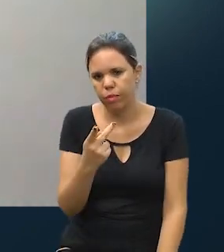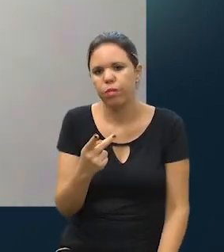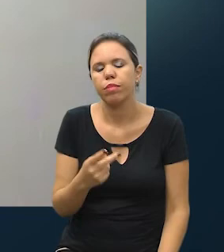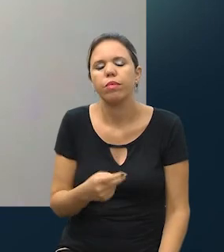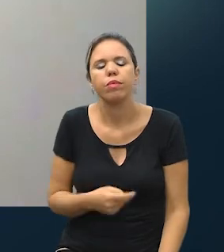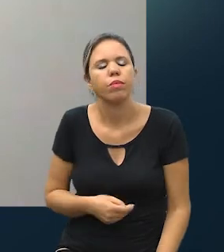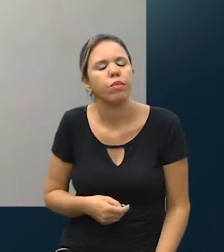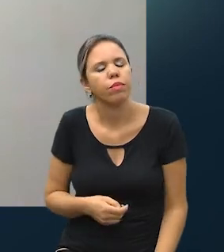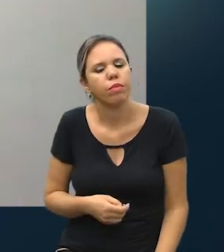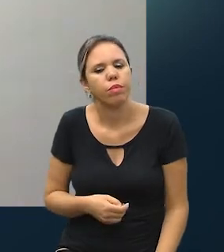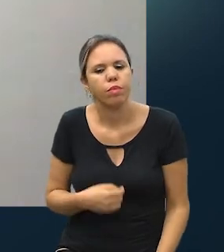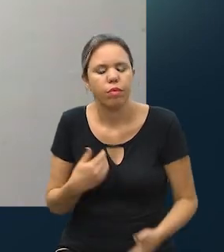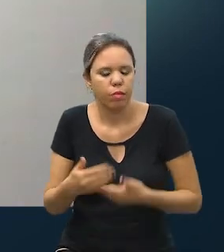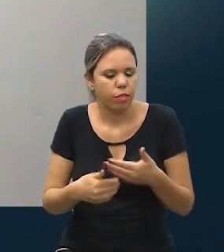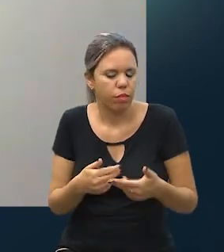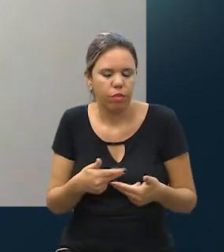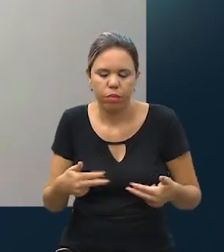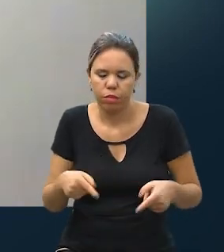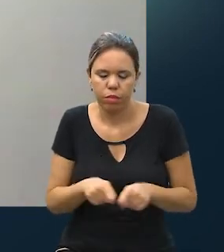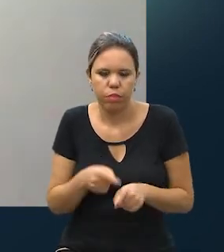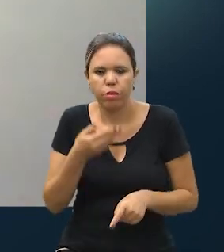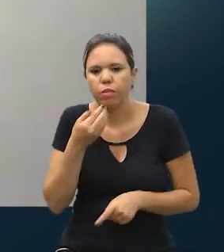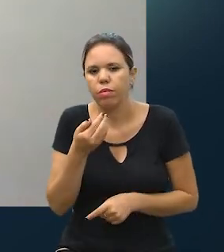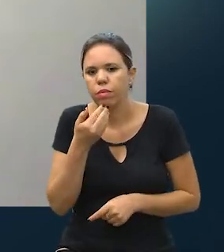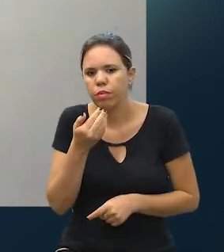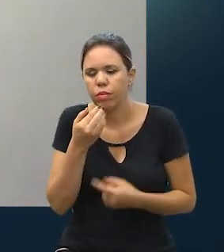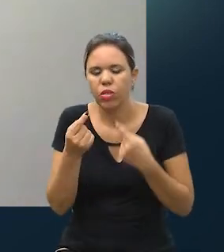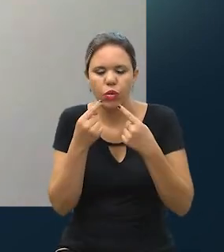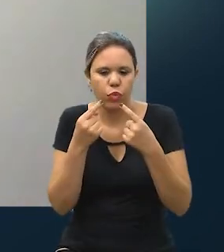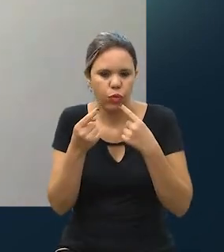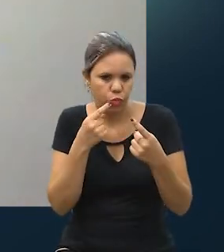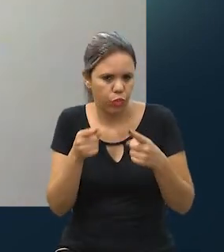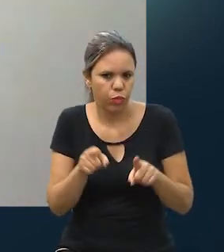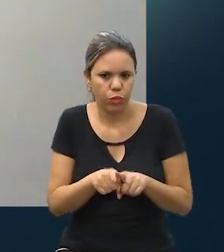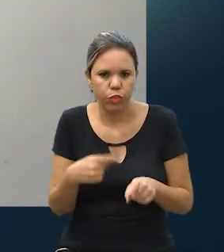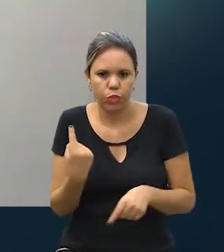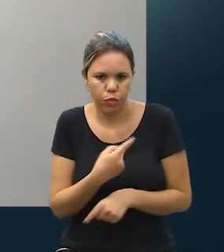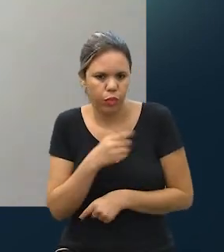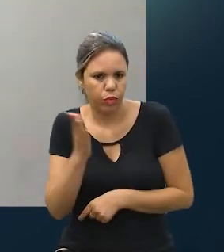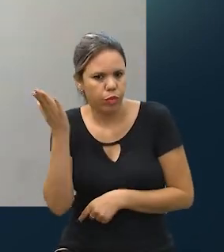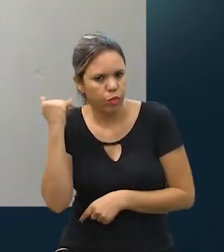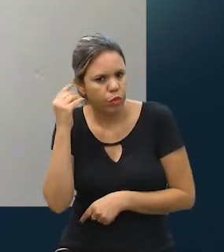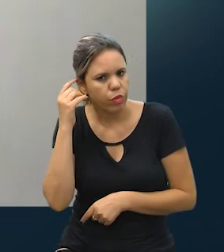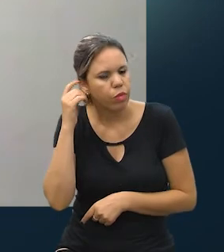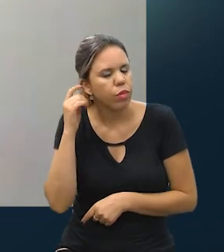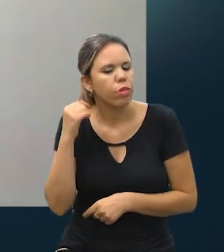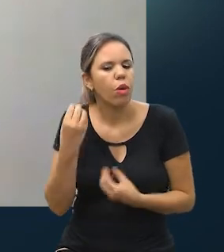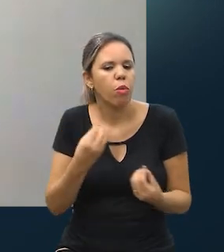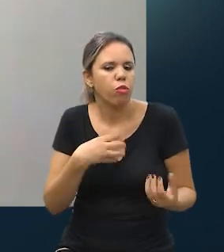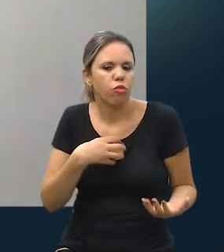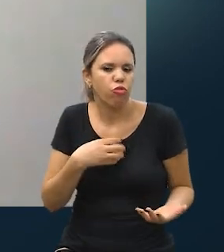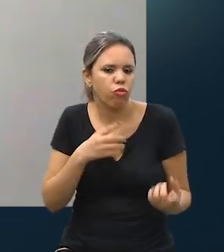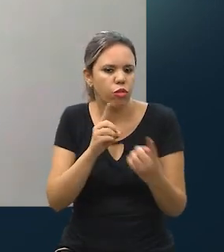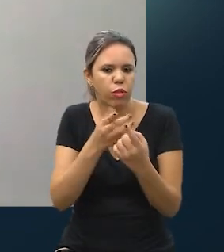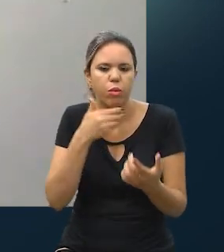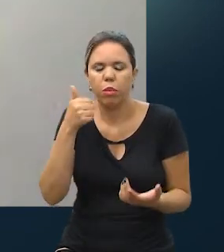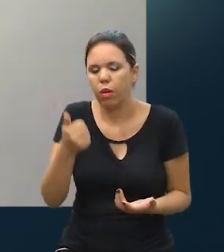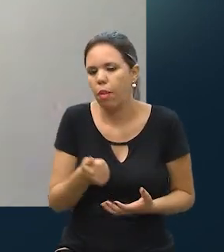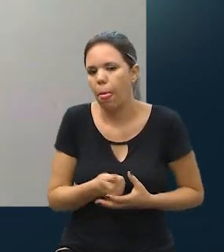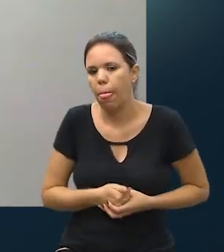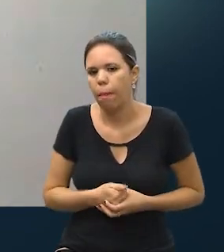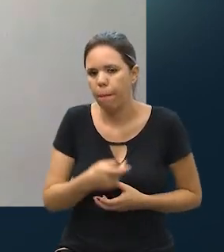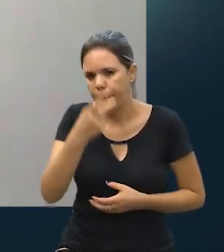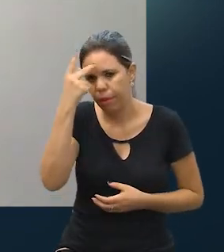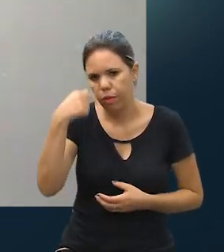humanos, e por aí vai. Então, fica mais fácil esse diálogo, né? Porque a gente já sabe como a gente é, já sabe como atender melhor